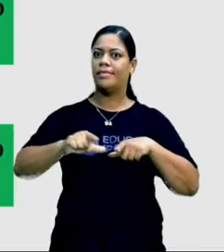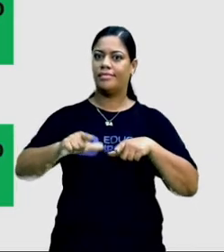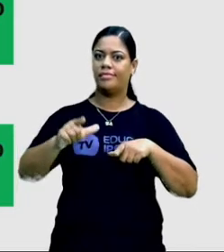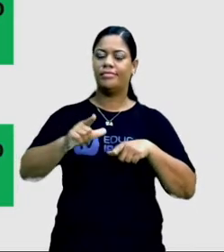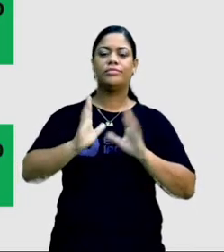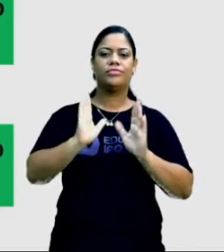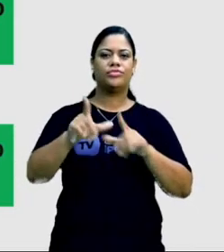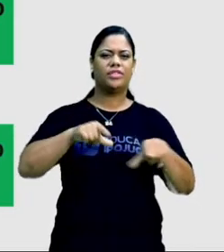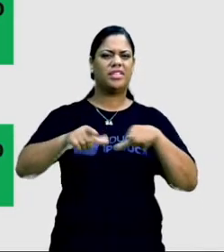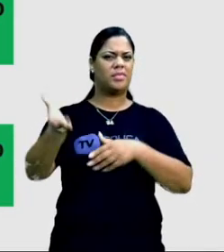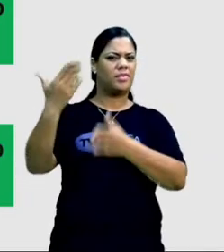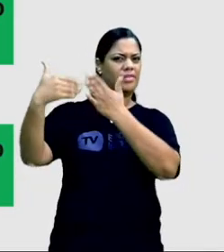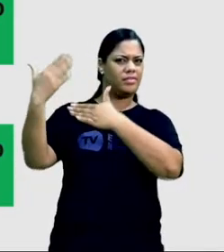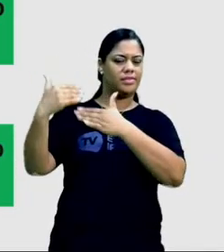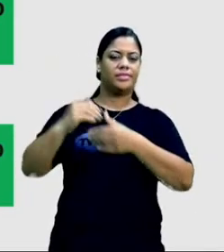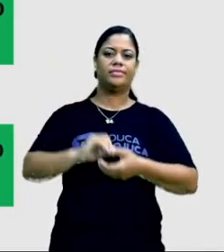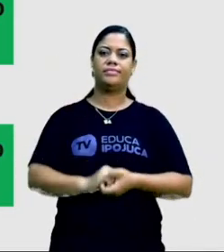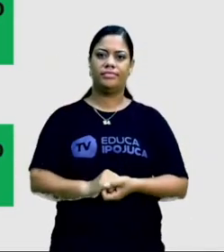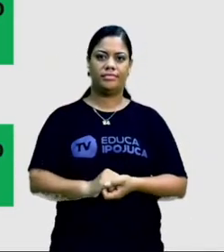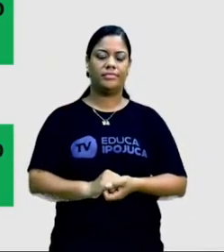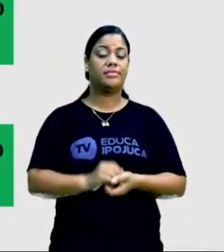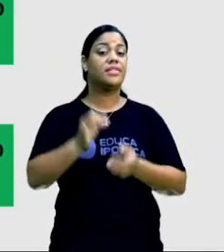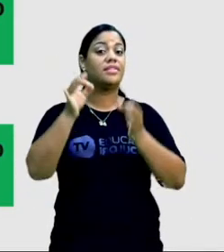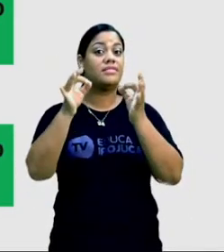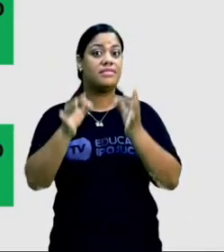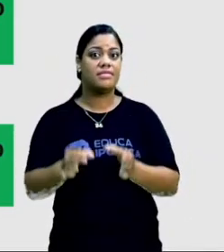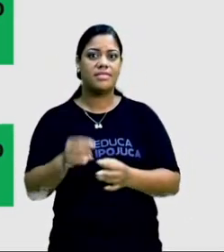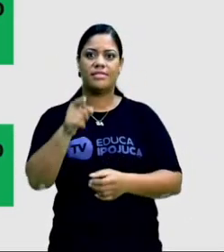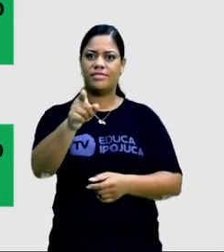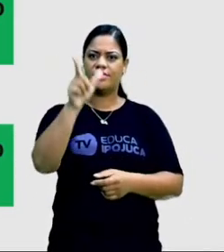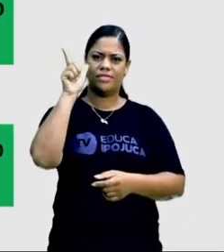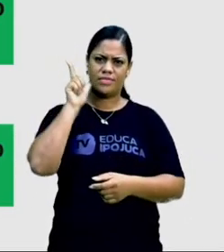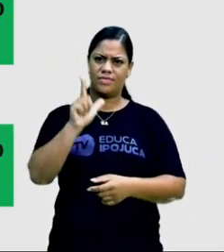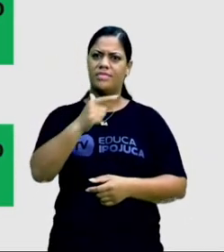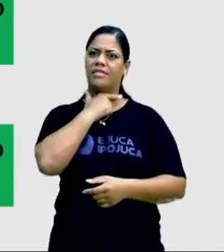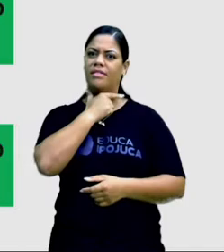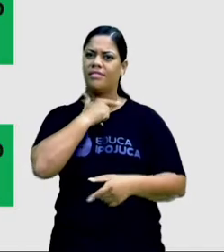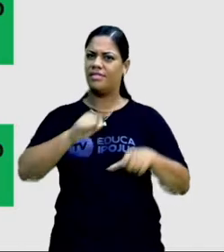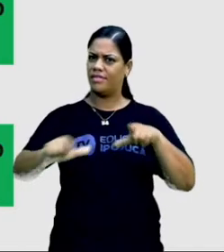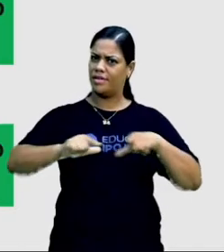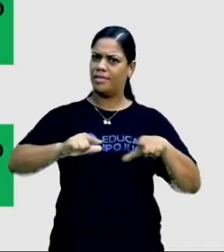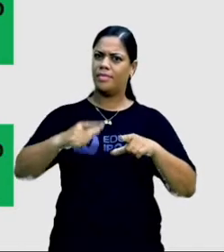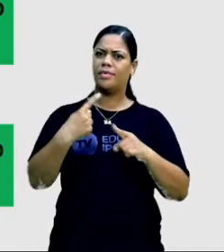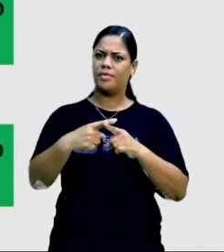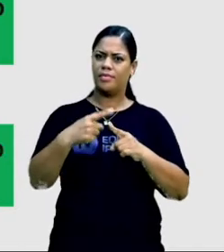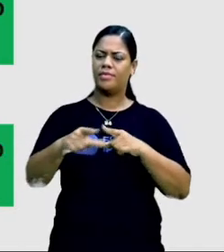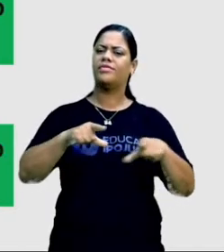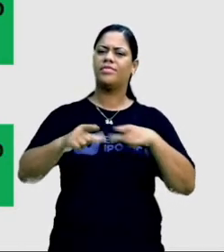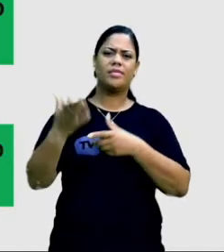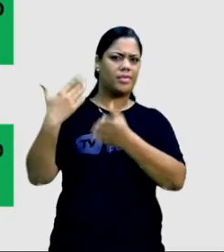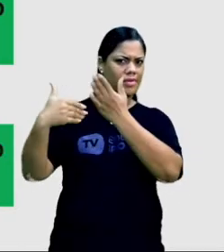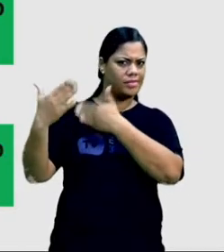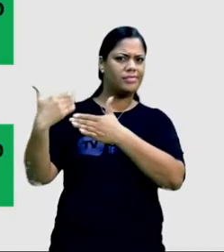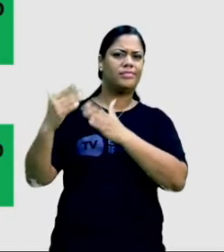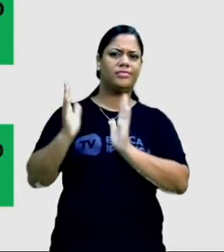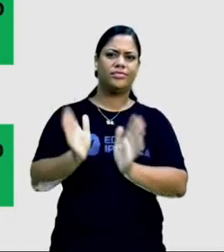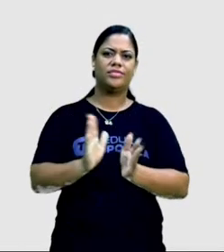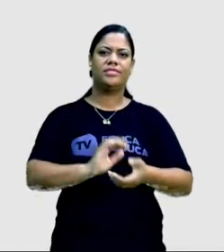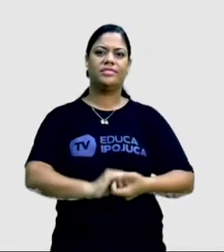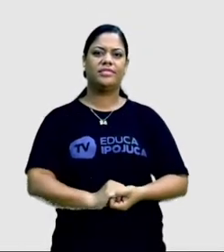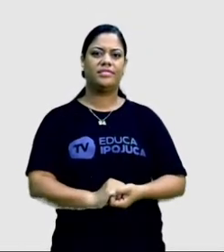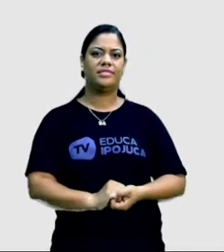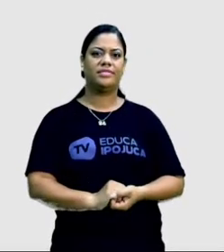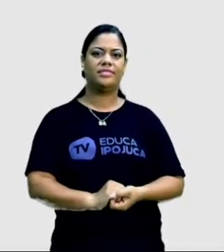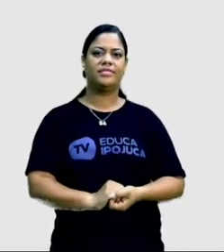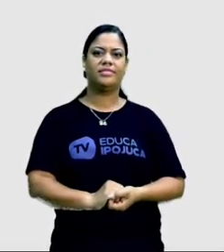experiência. É certo que você consiga a vaga de emprego por ter experiência. Vamos ver